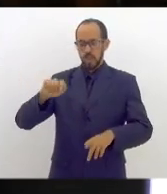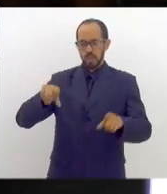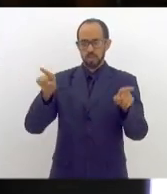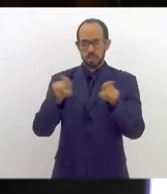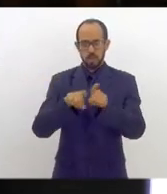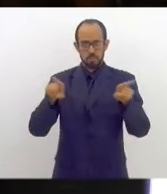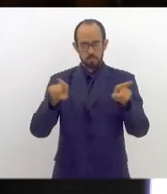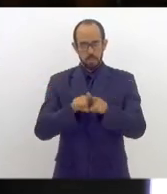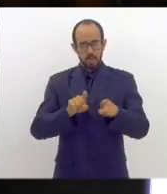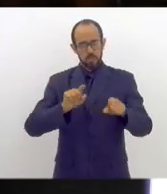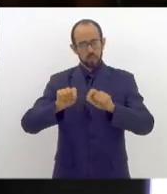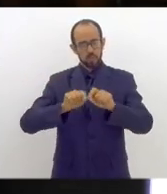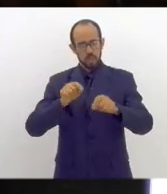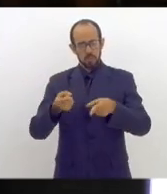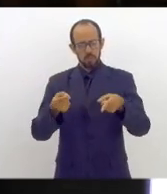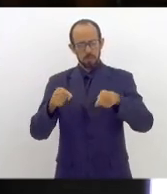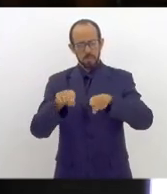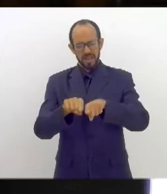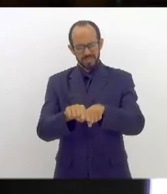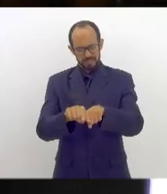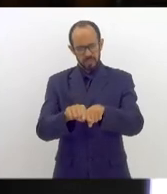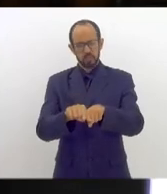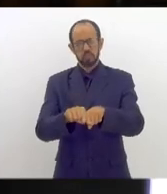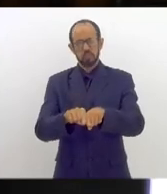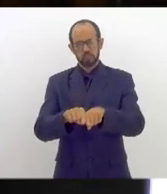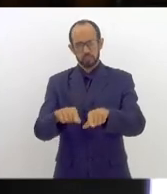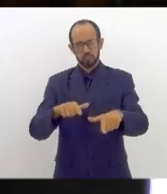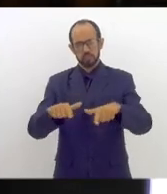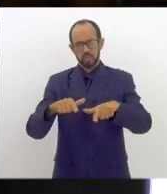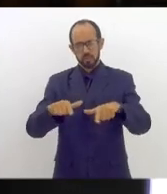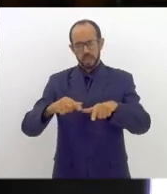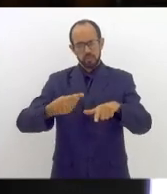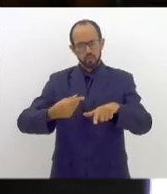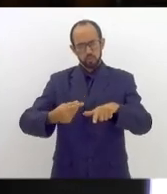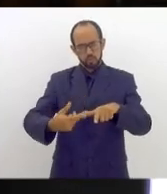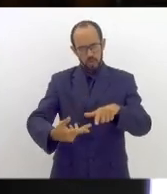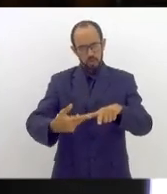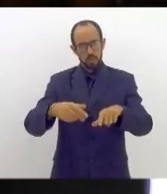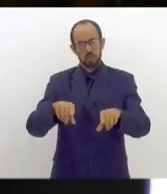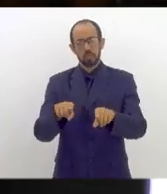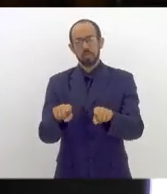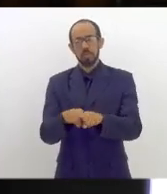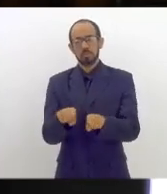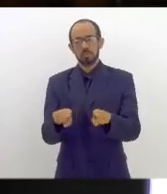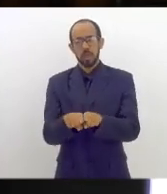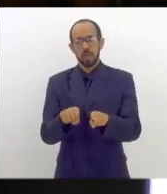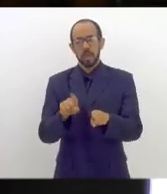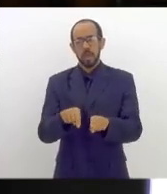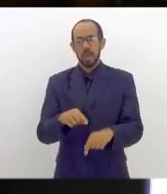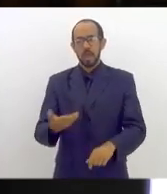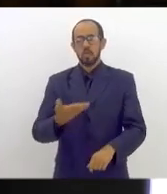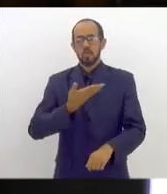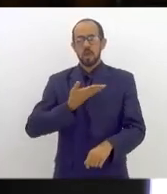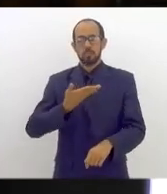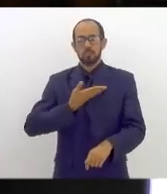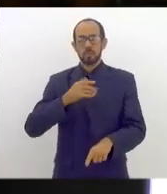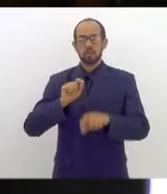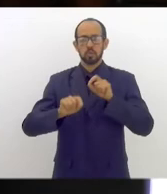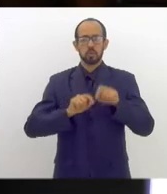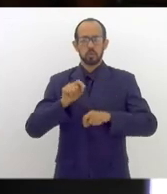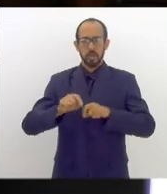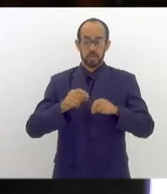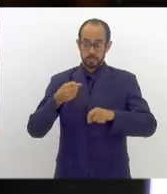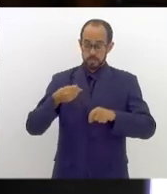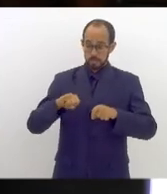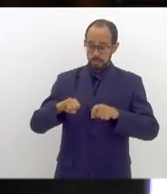ser um parceiro de colegiado durante muito tempo é um colega assim que se